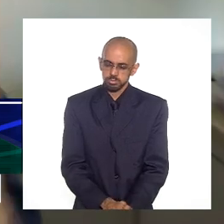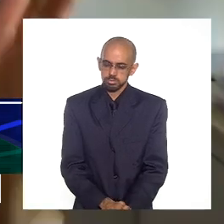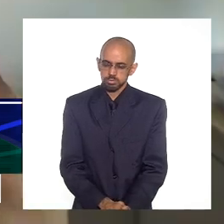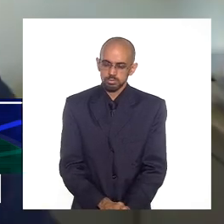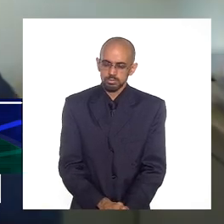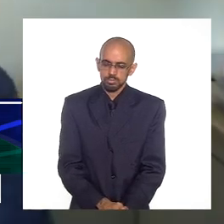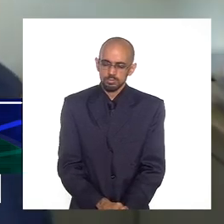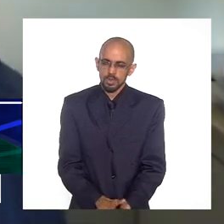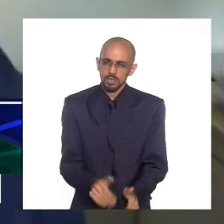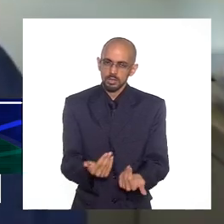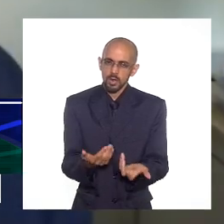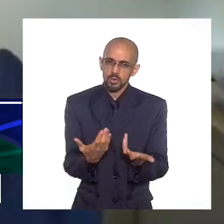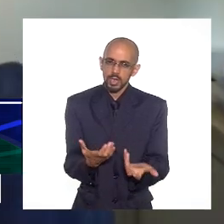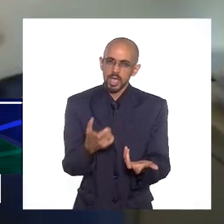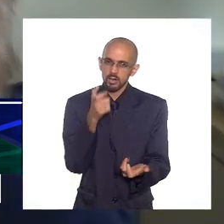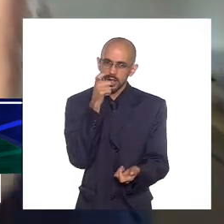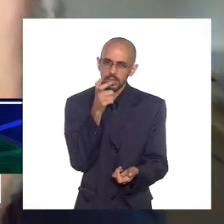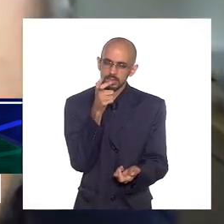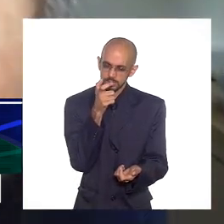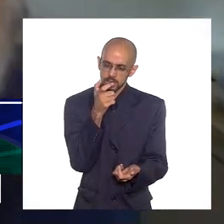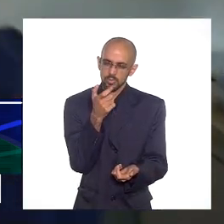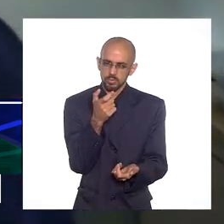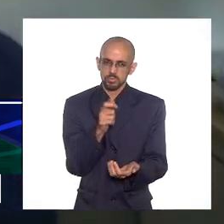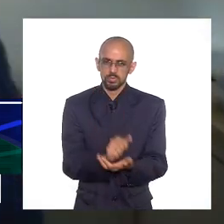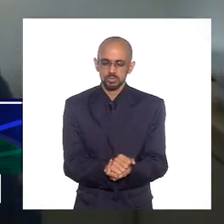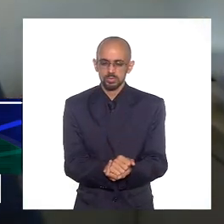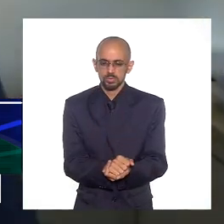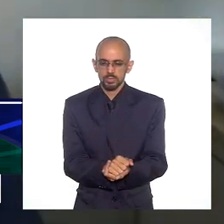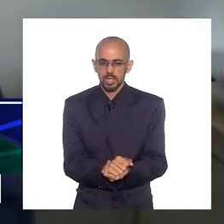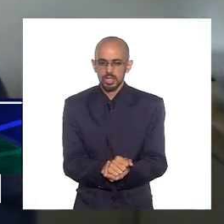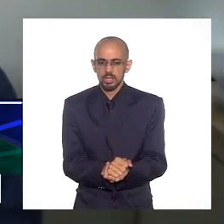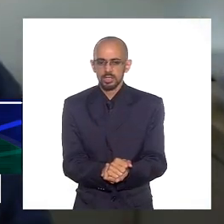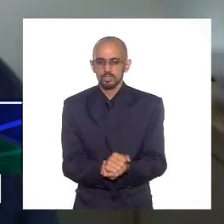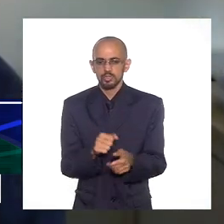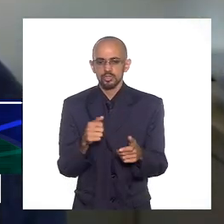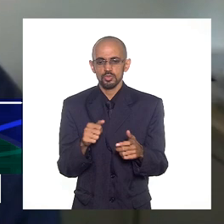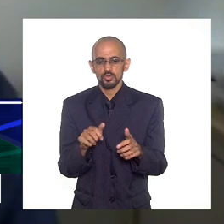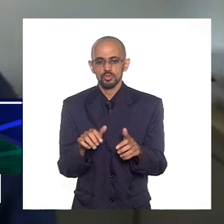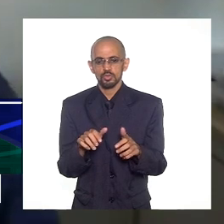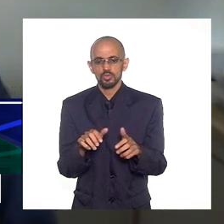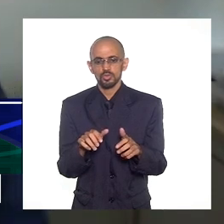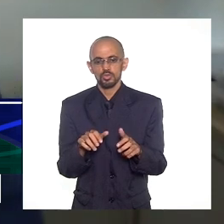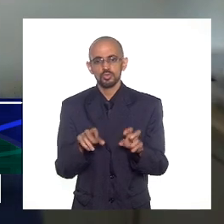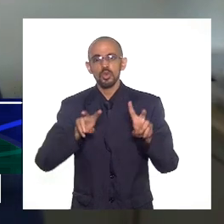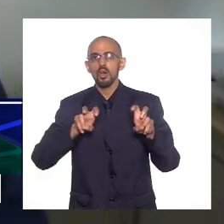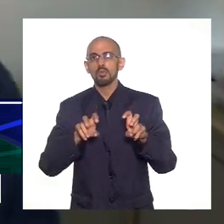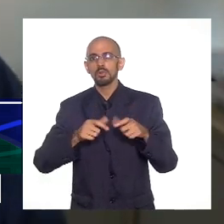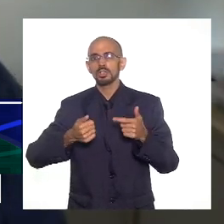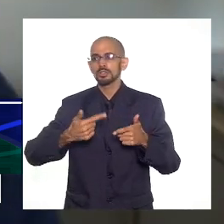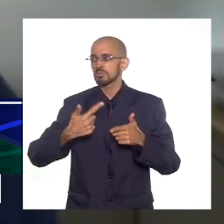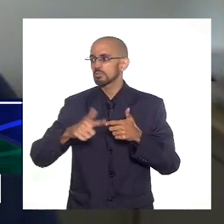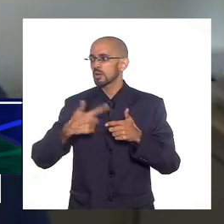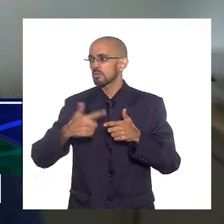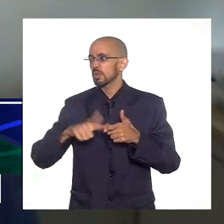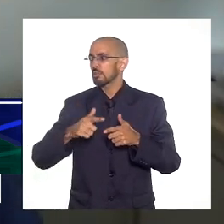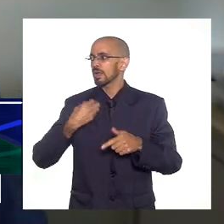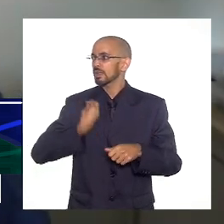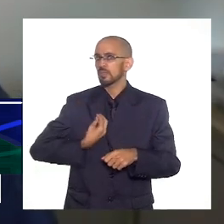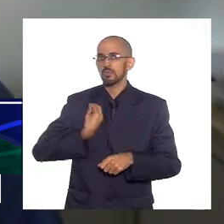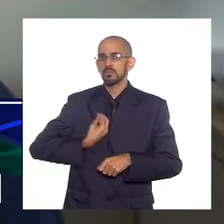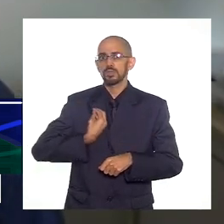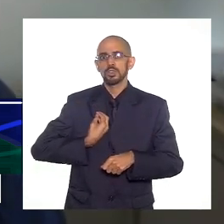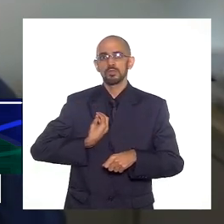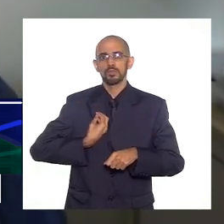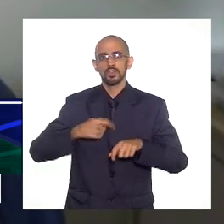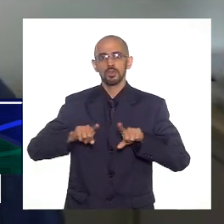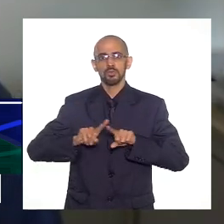Então, eu queria chamar a atenção sobre esse drama que vive o trabalhador. Porque, em geral,